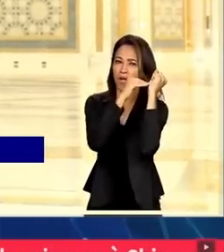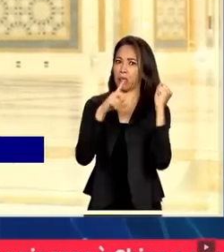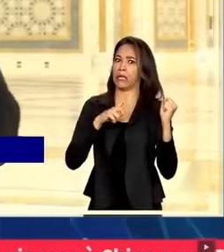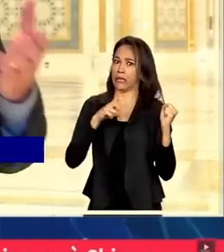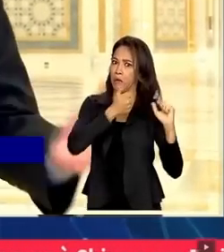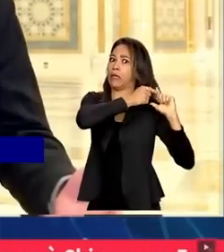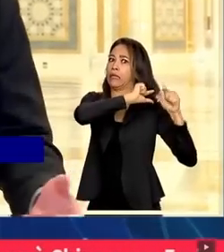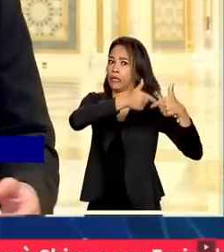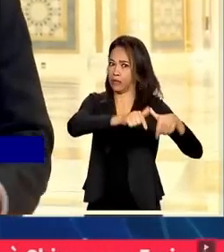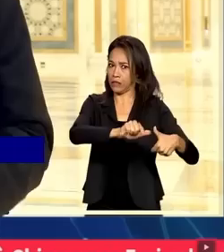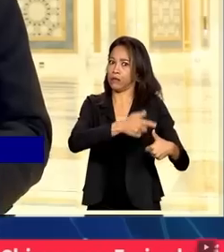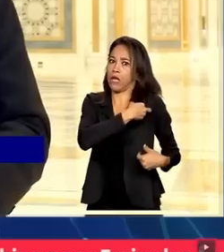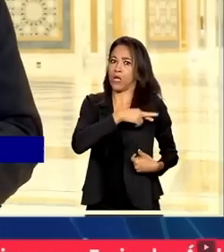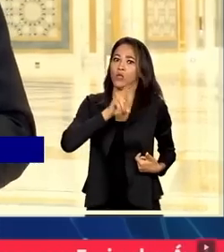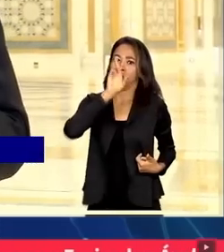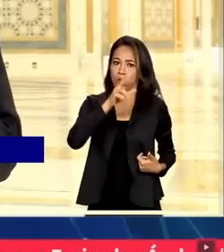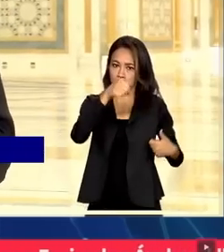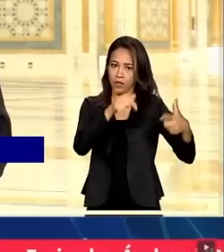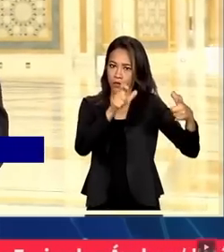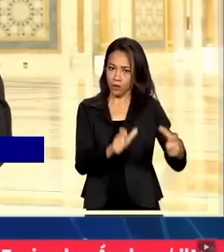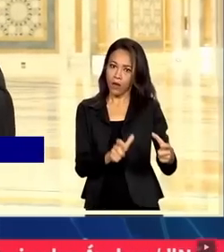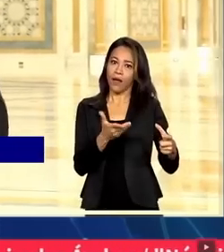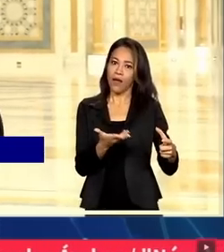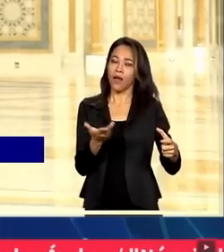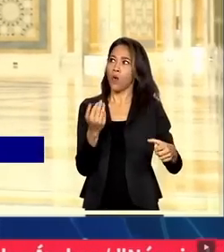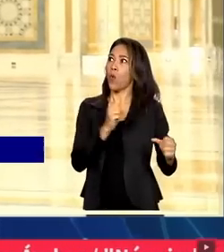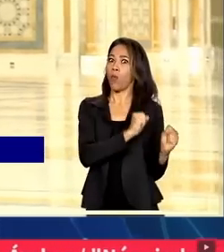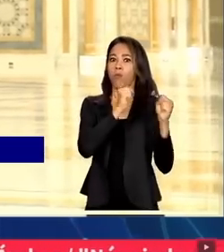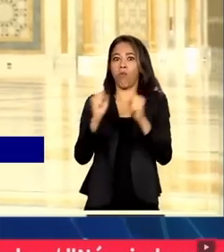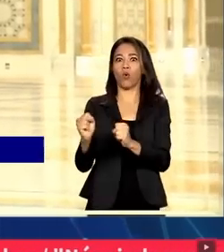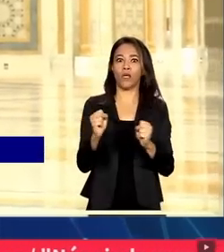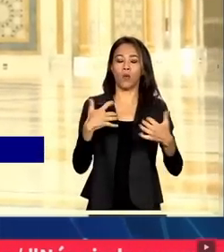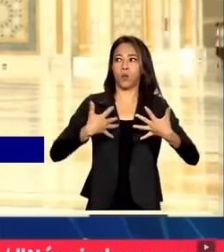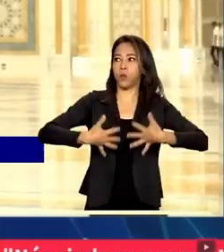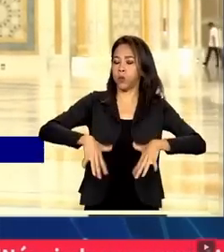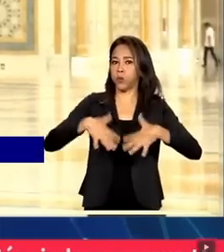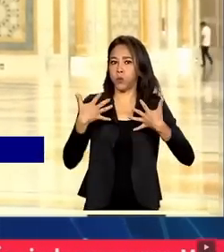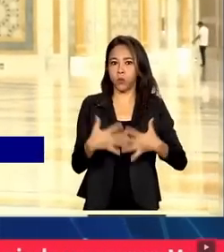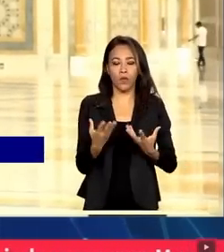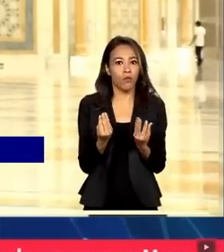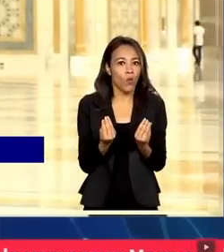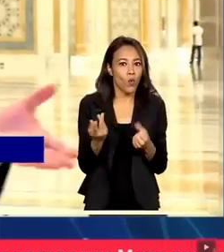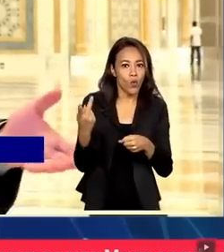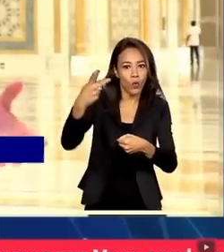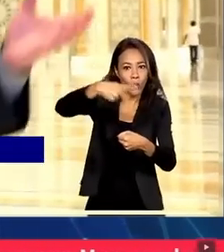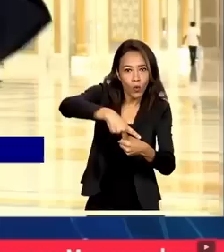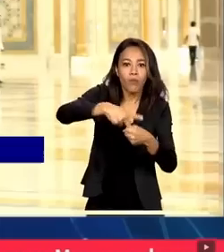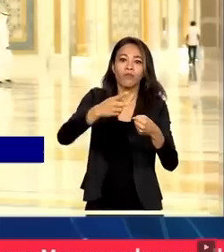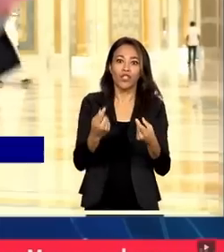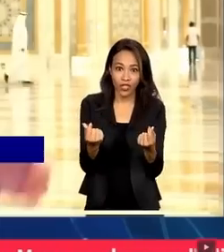conservadora, mais religiosa. E aqui também é a sede do poder, porque tem muito, muito petróleo. E